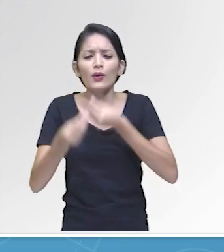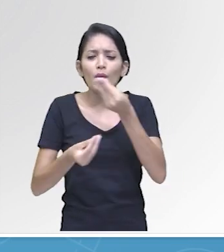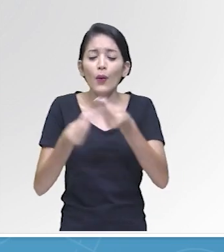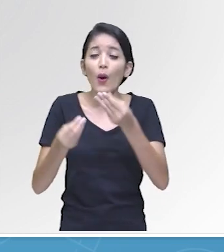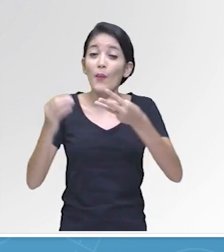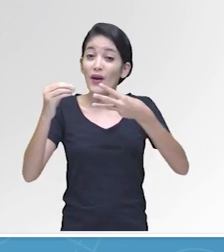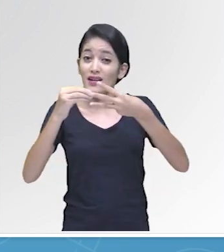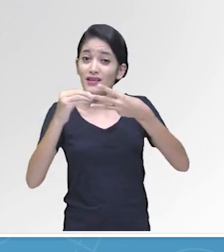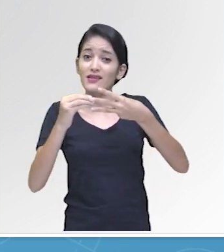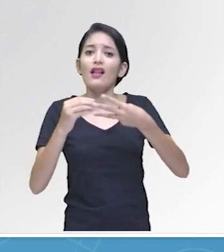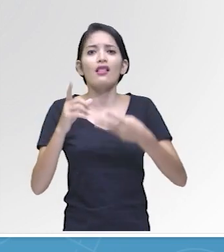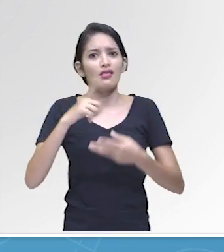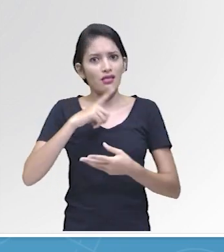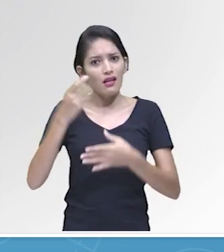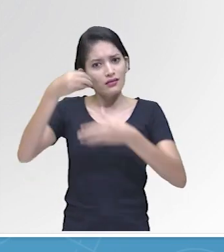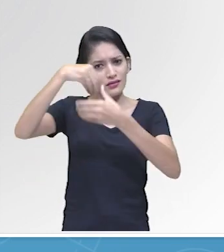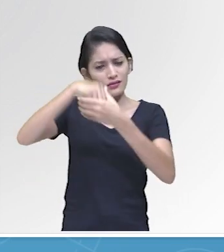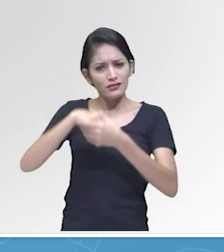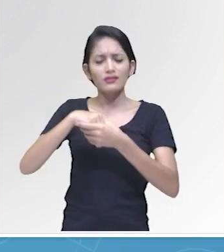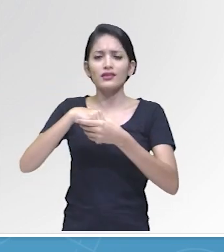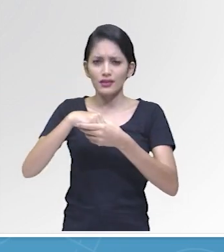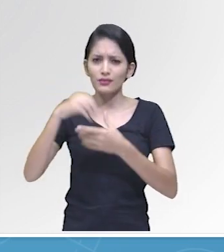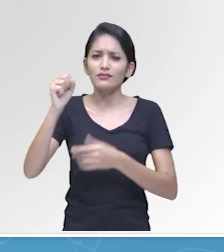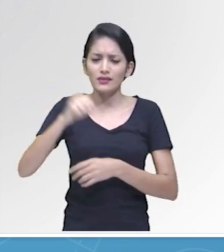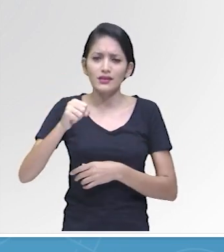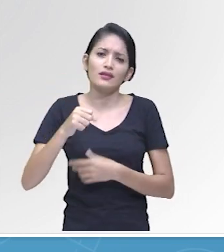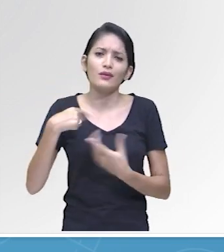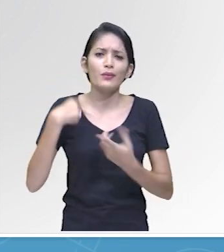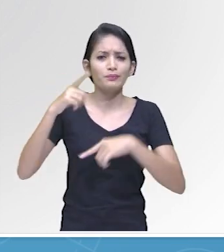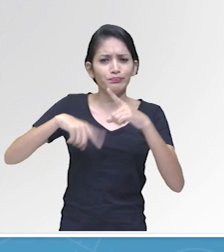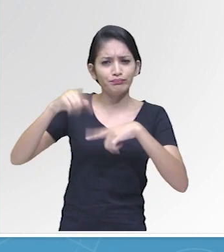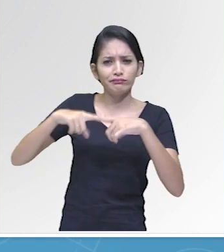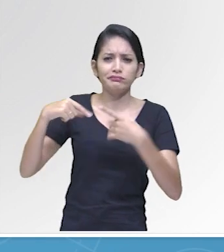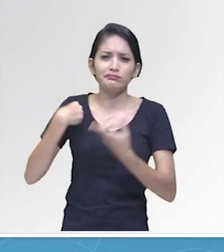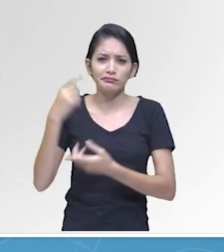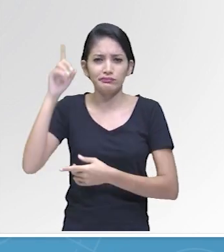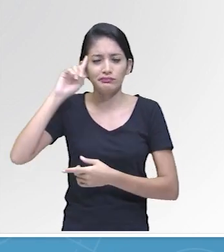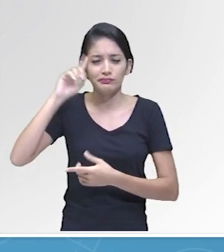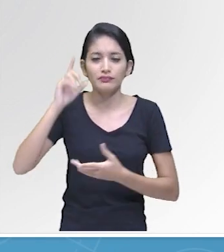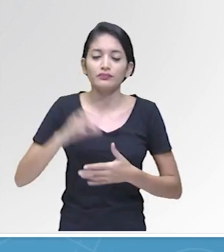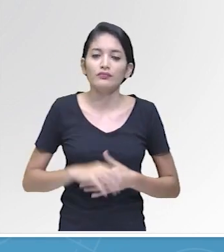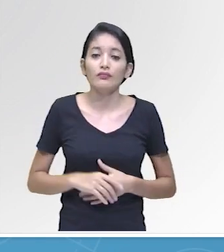parte do nosso dia a dia, como elas compõem a nossa vida. Vamos a outro exemplo.